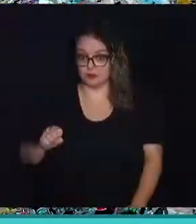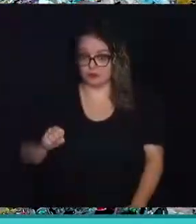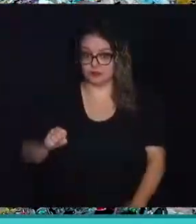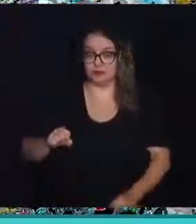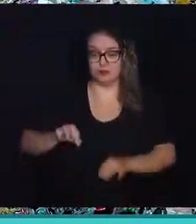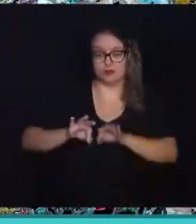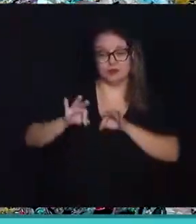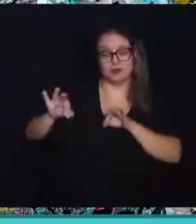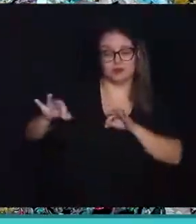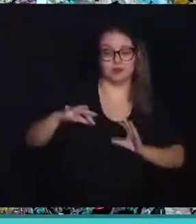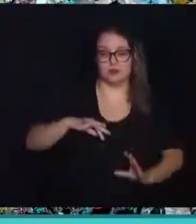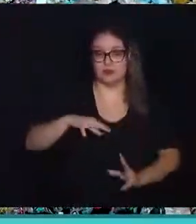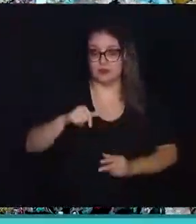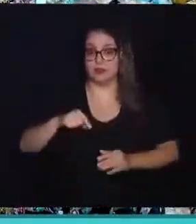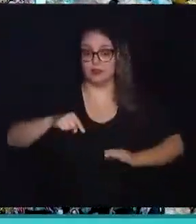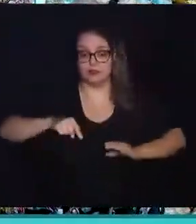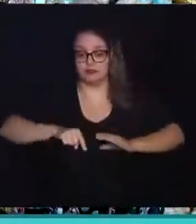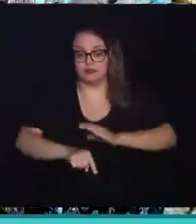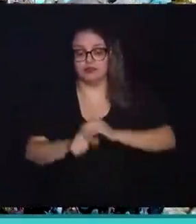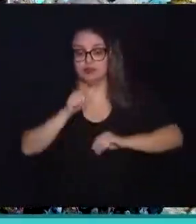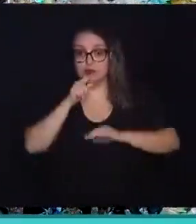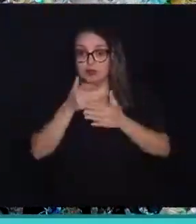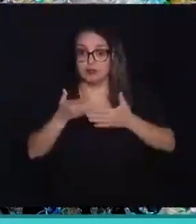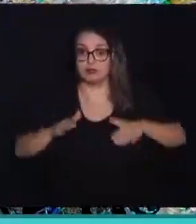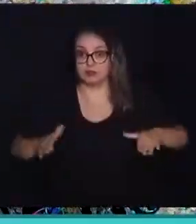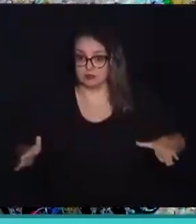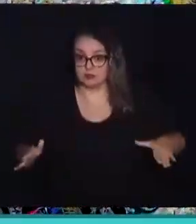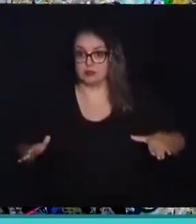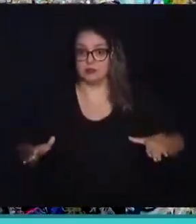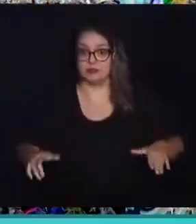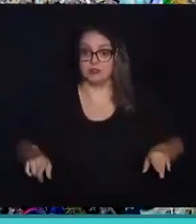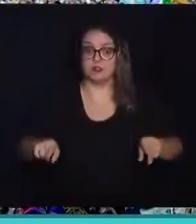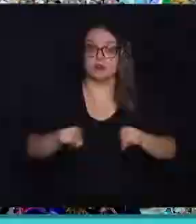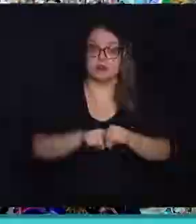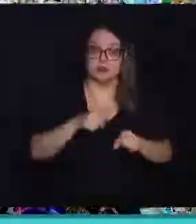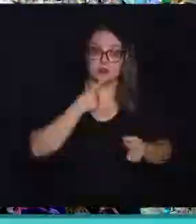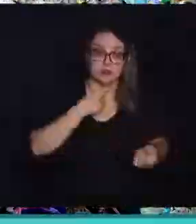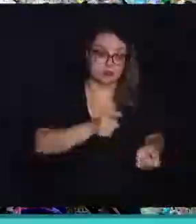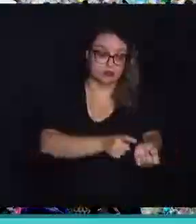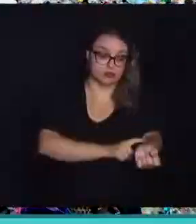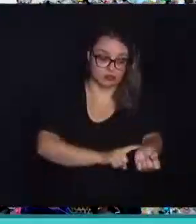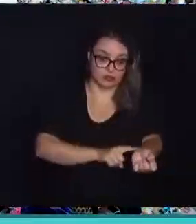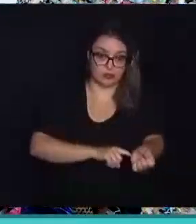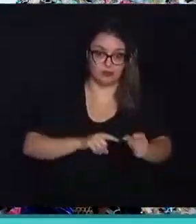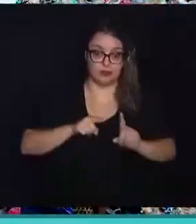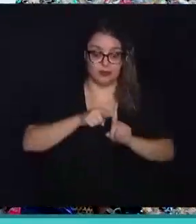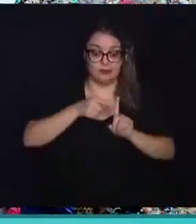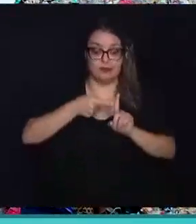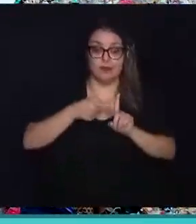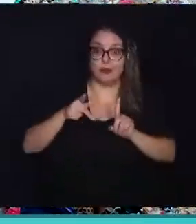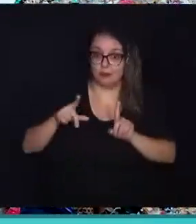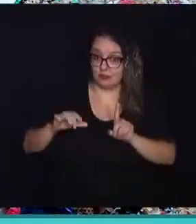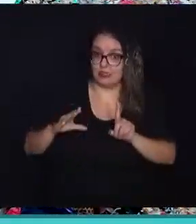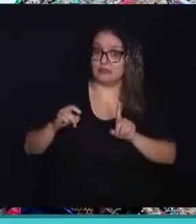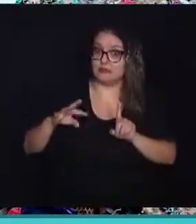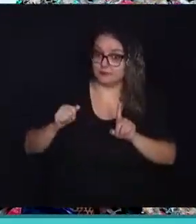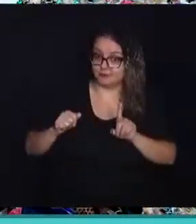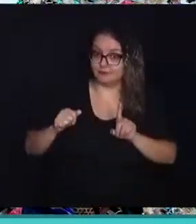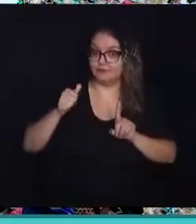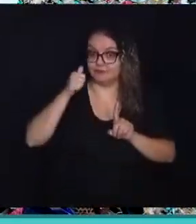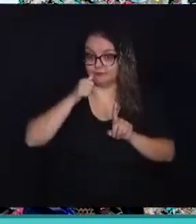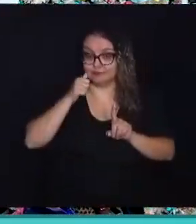filmes. Do canto mais remoto da Terra às profundezas do oceano, passando pelo sangue humano e pela placenta no